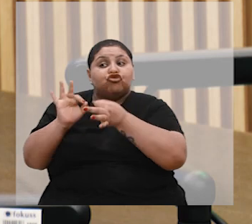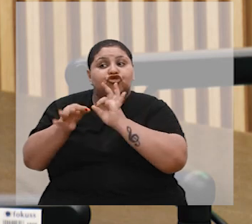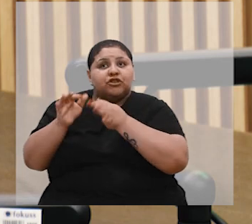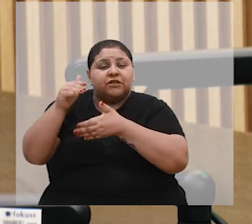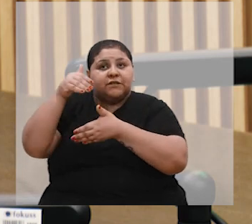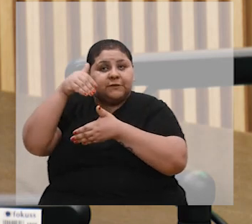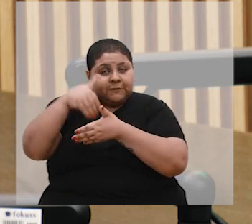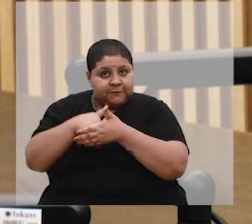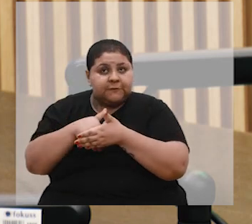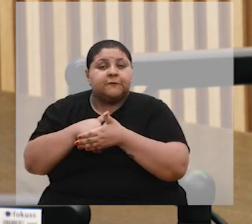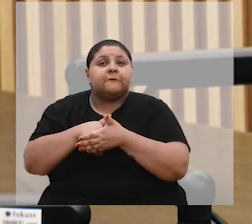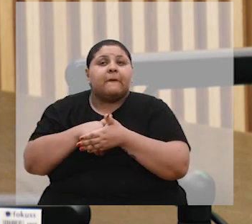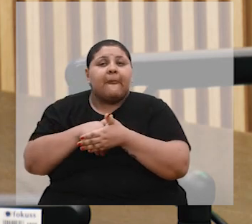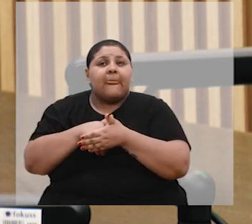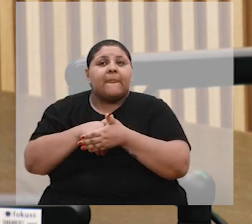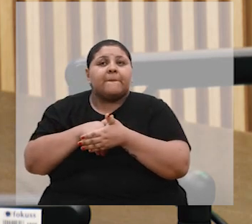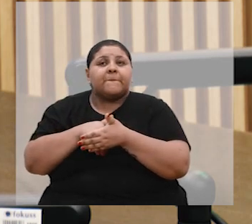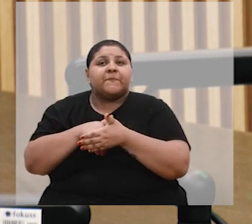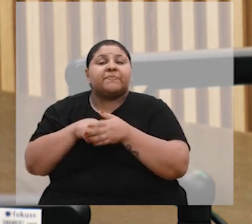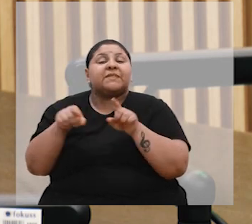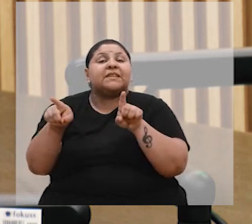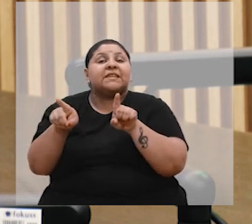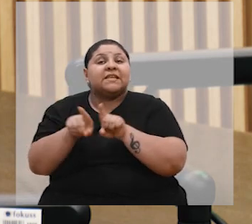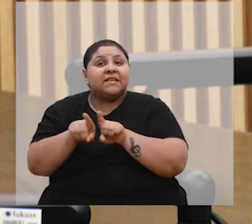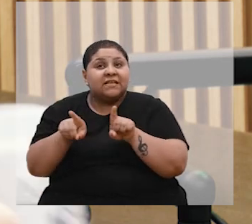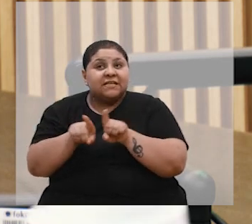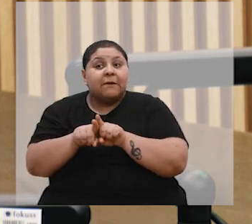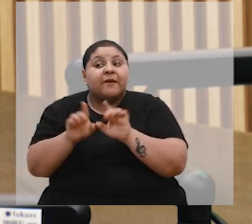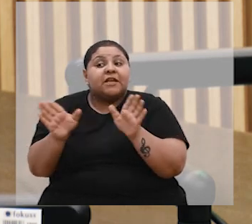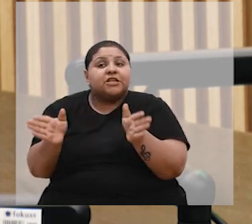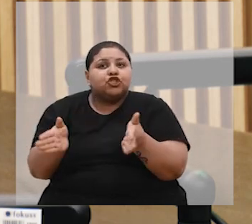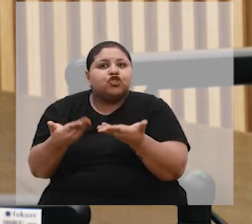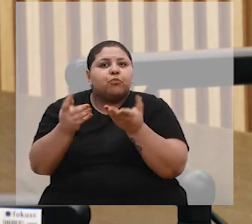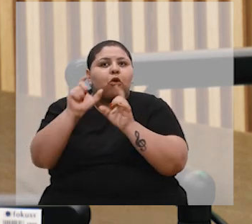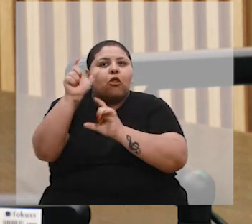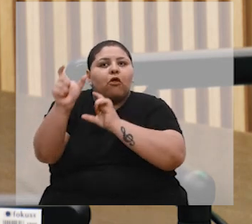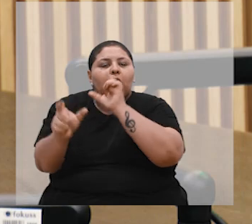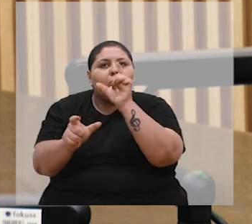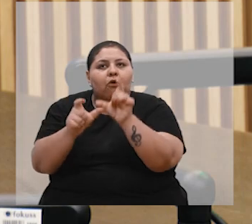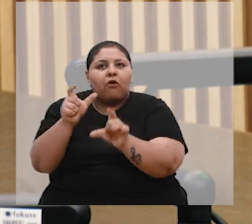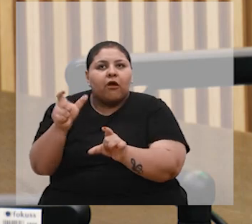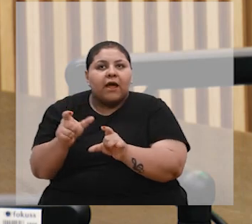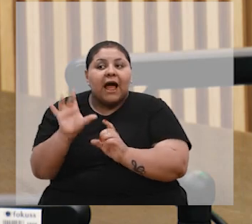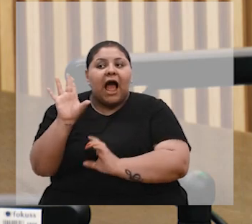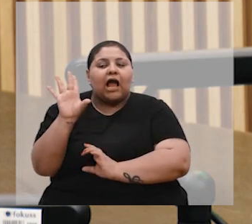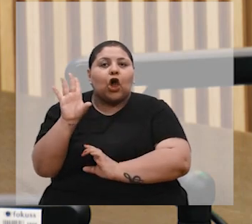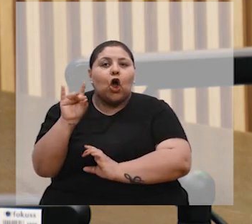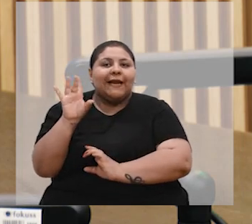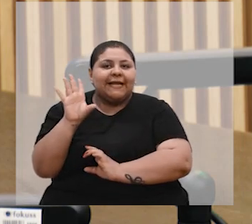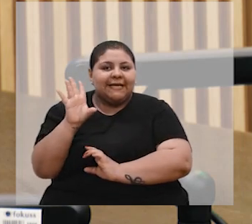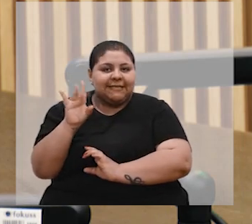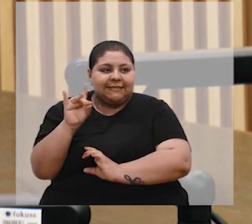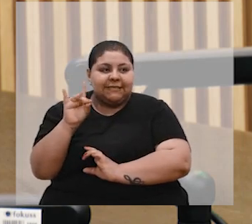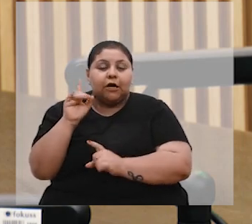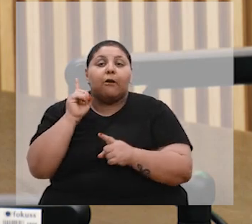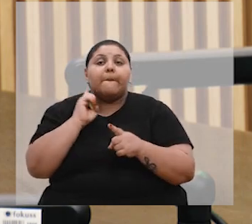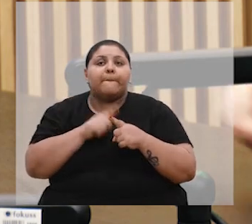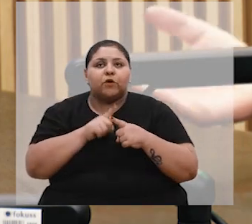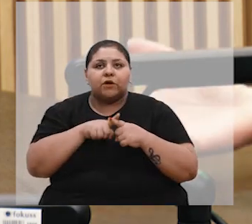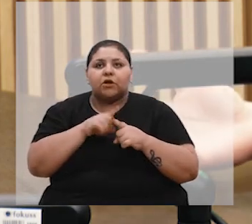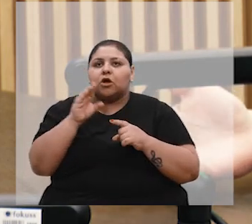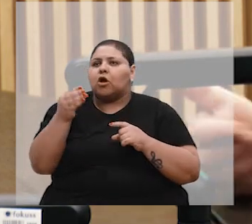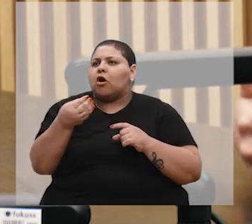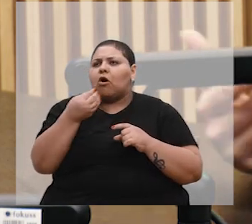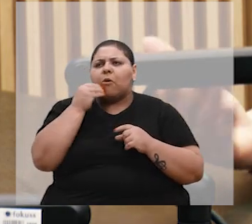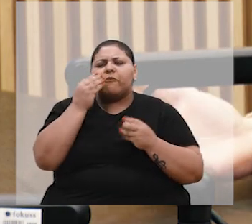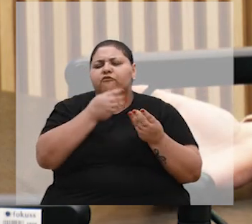Eleitoral, ela inclusive, ela promove e estimula que as pessoas levem a colinha. Por que isso? Claro, são